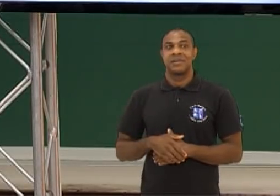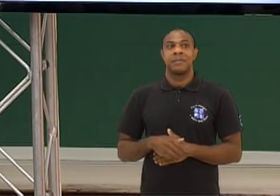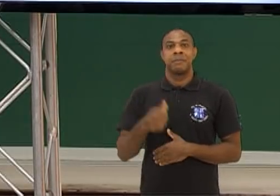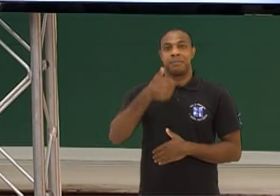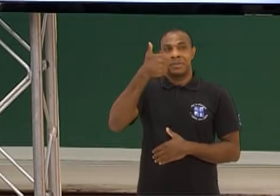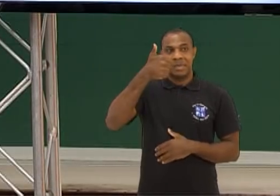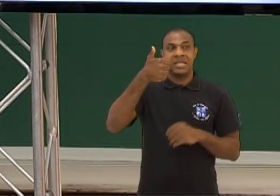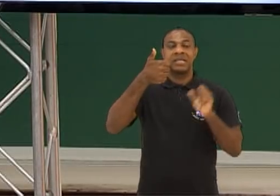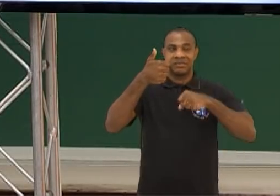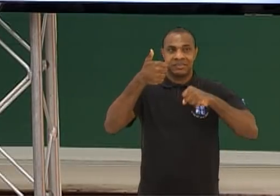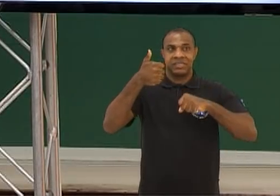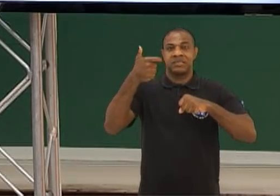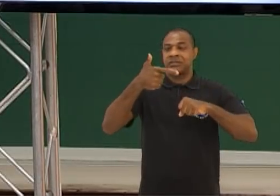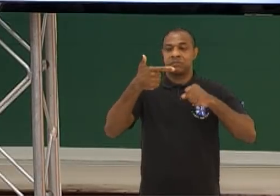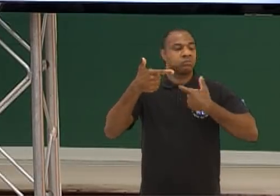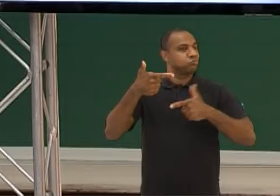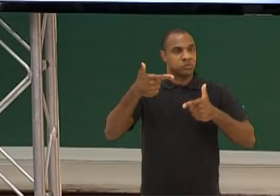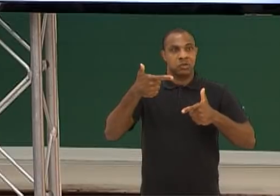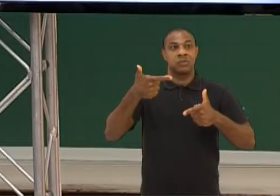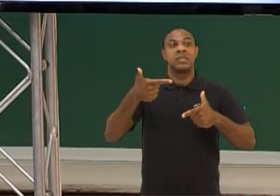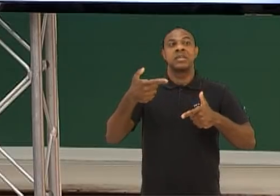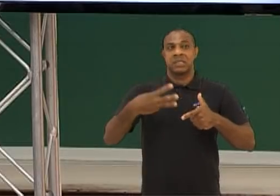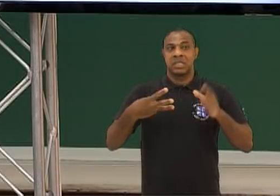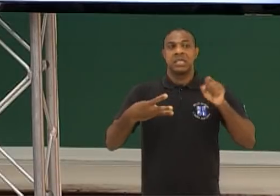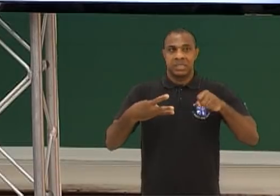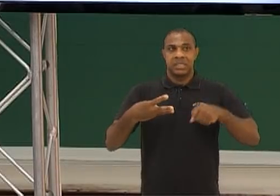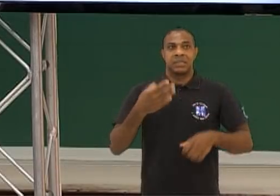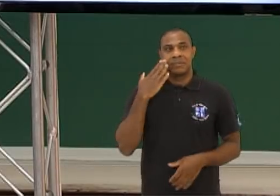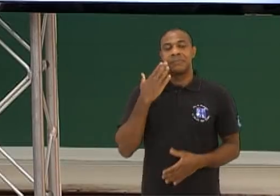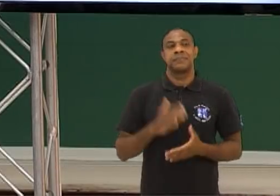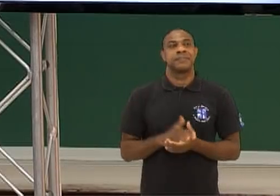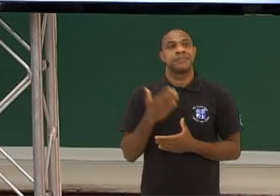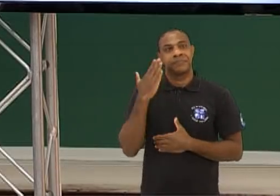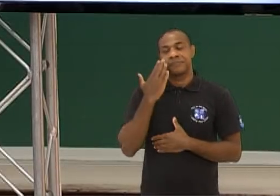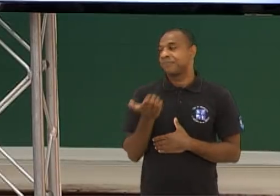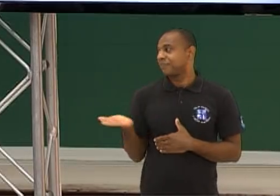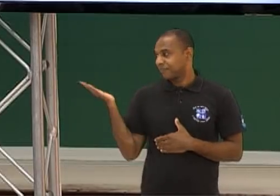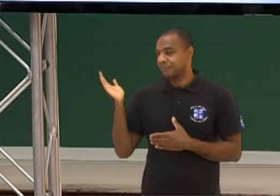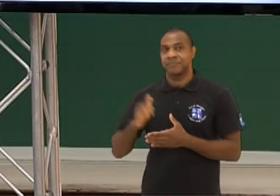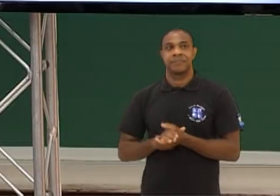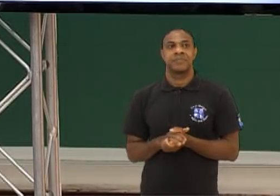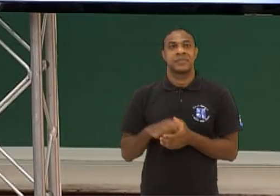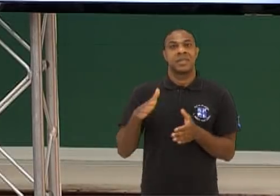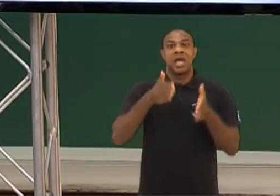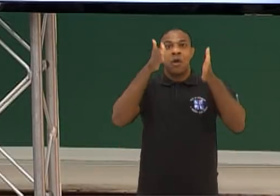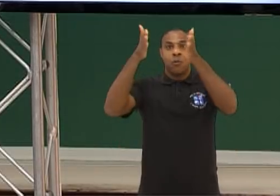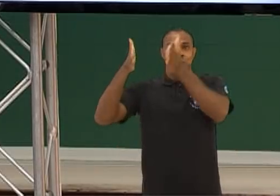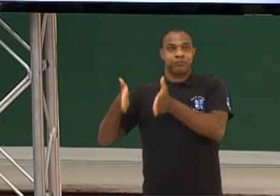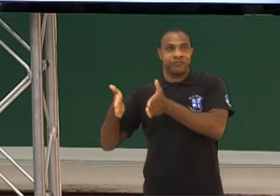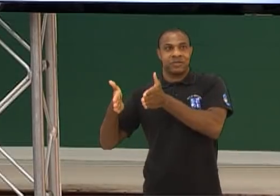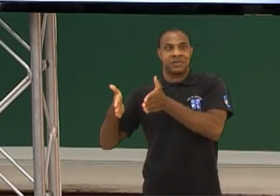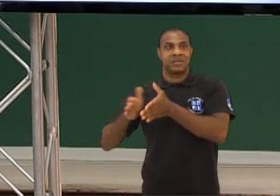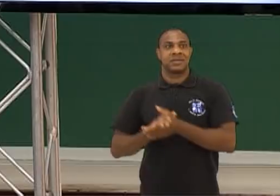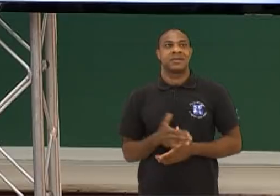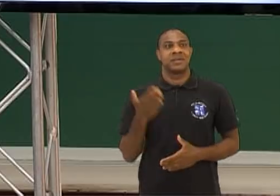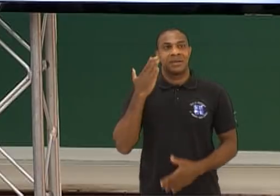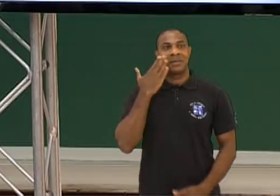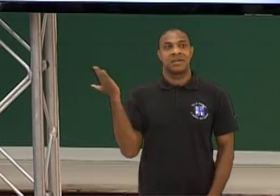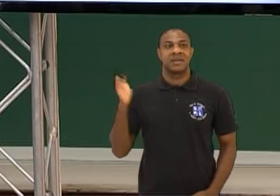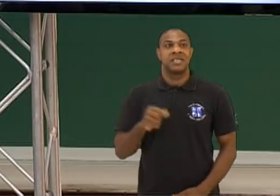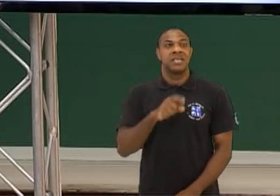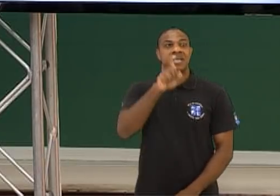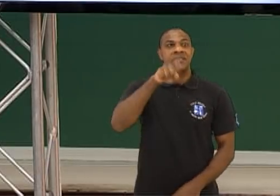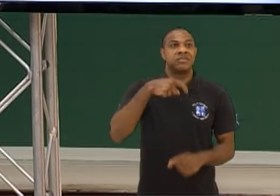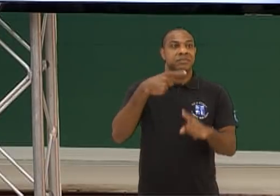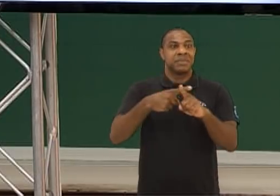segunda não, a terceira sim. E lá do outro lado, né? Porque eram 6. Né? E a outra coluna, vamos ver? X mais 10 é